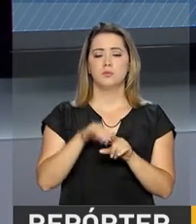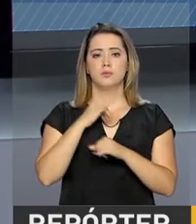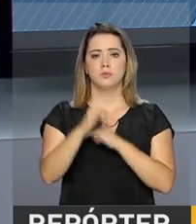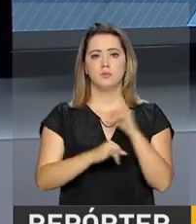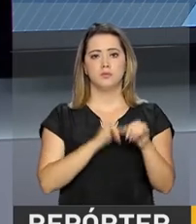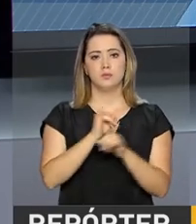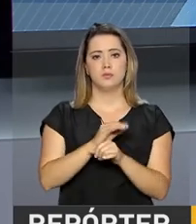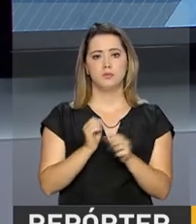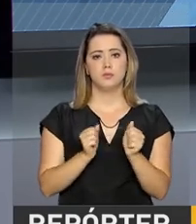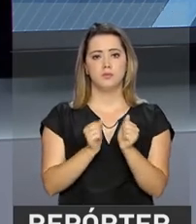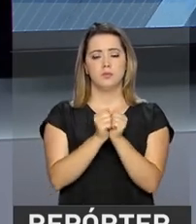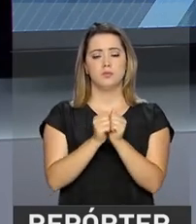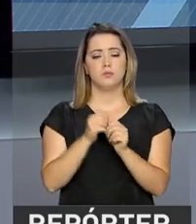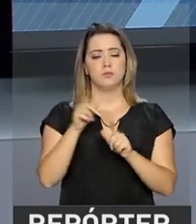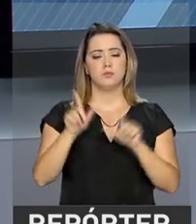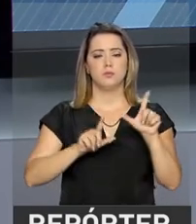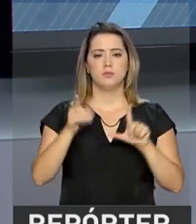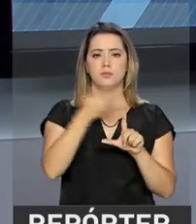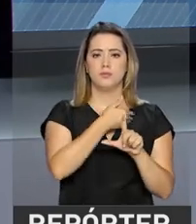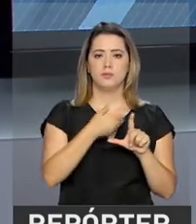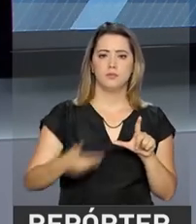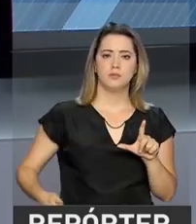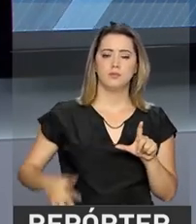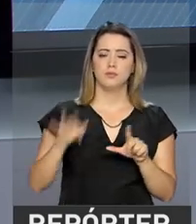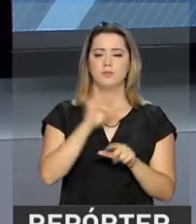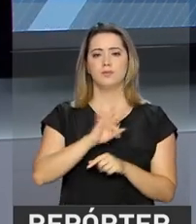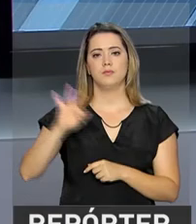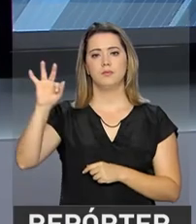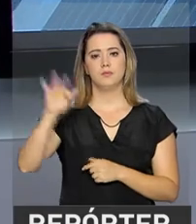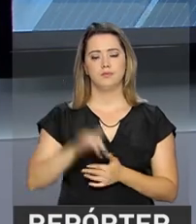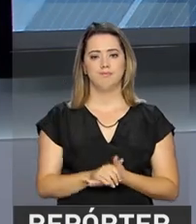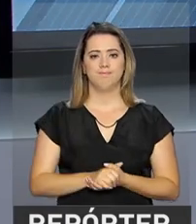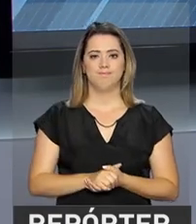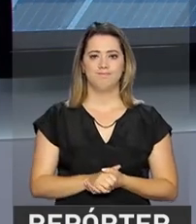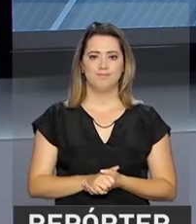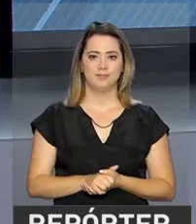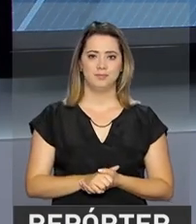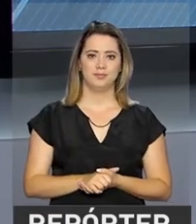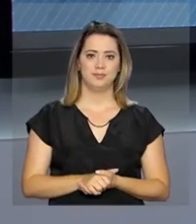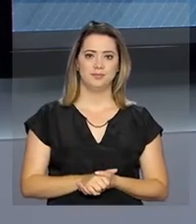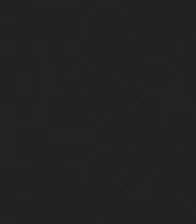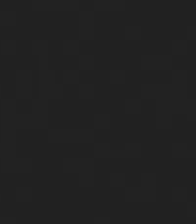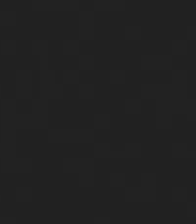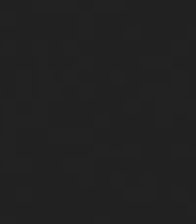internet continue com a gente aqui na nbr a tv do governo federal